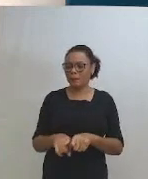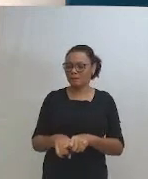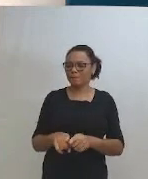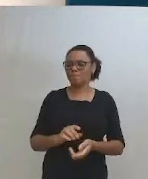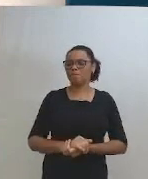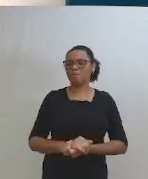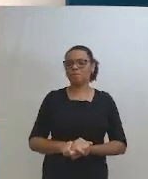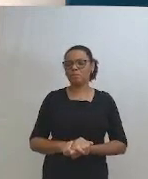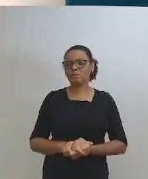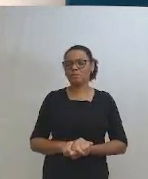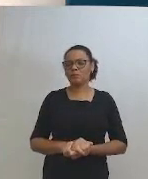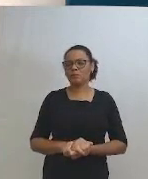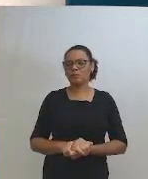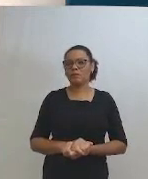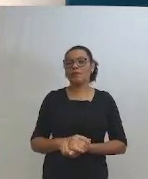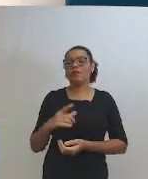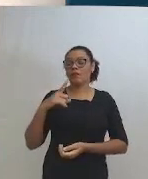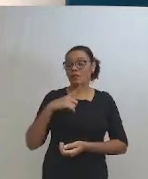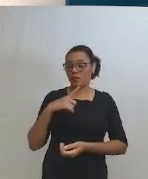temos algo